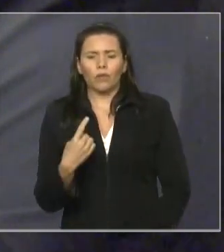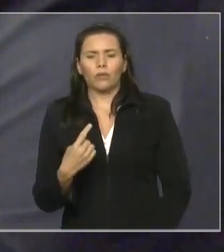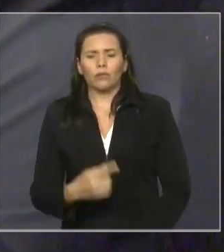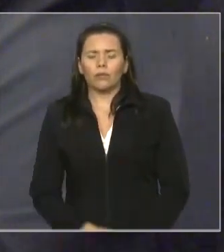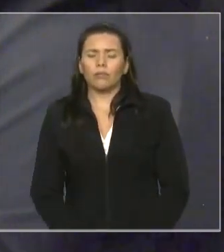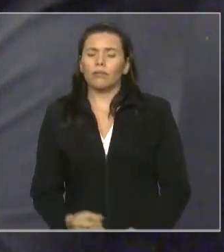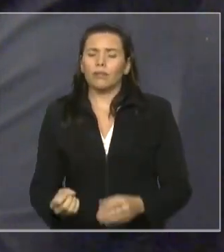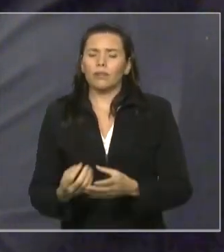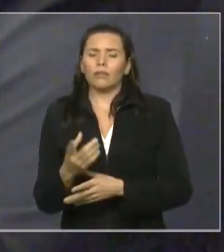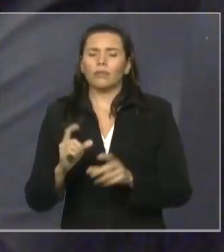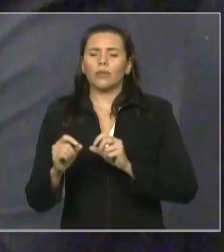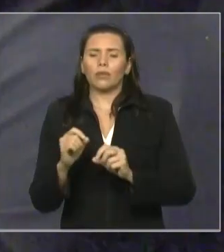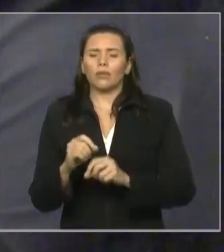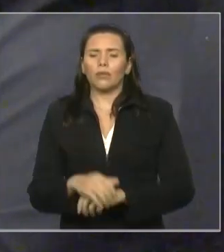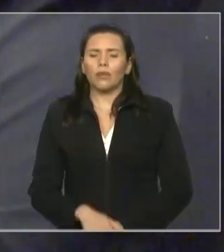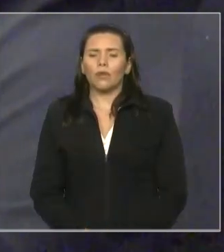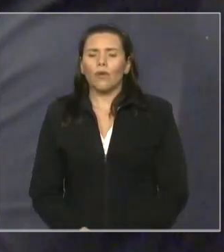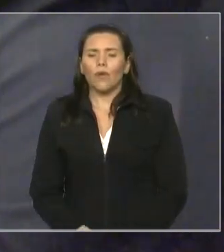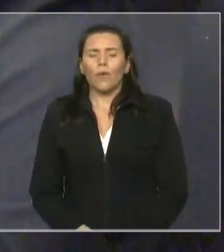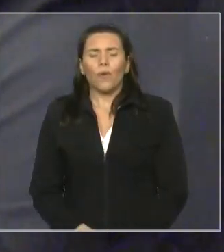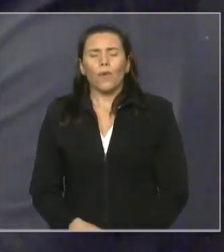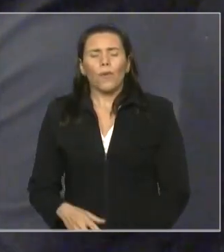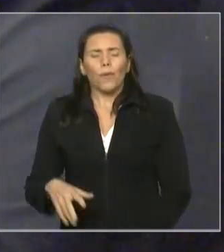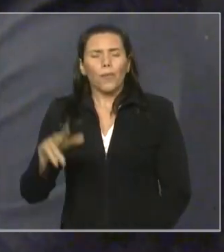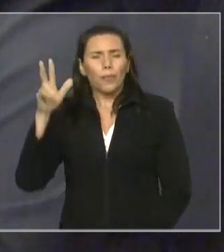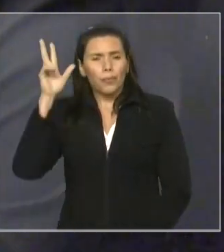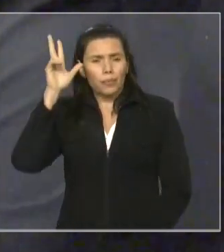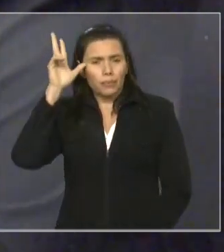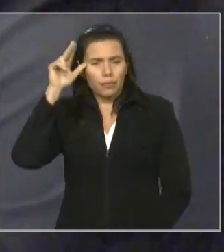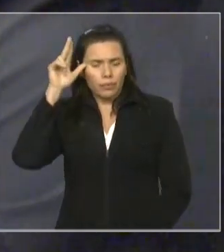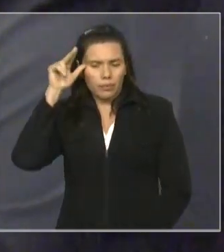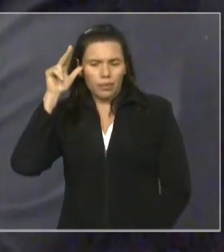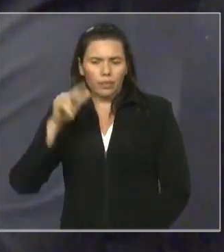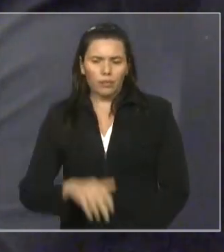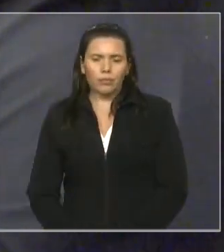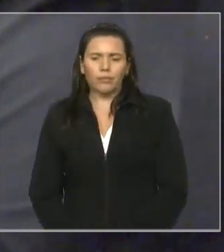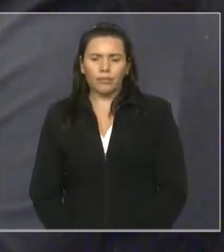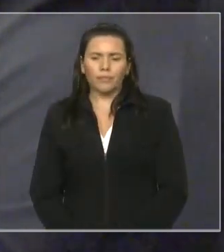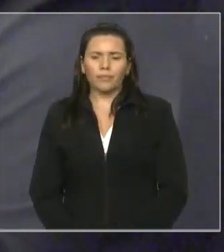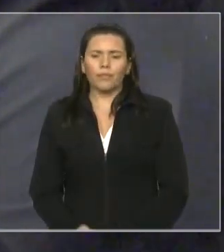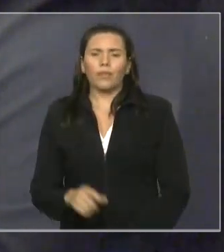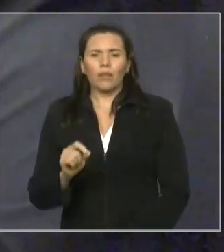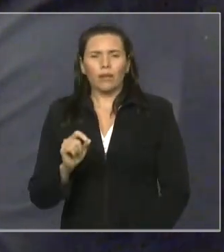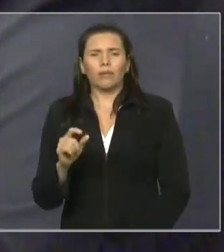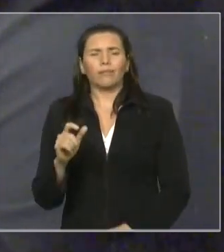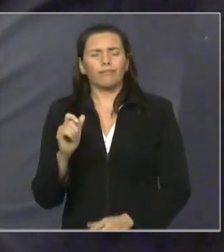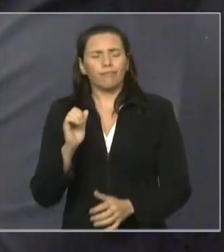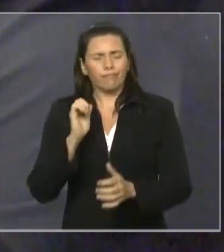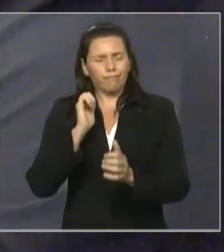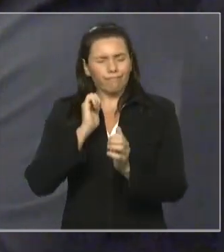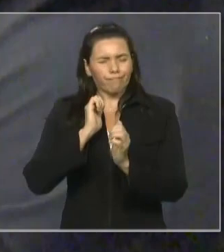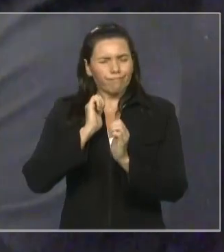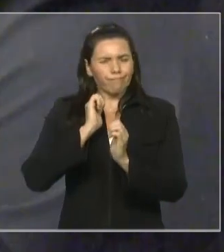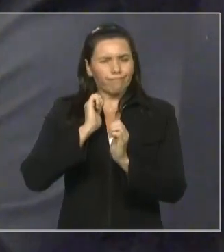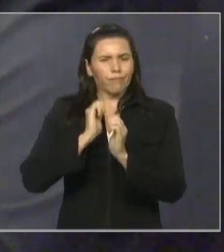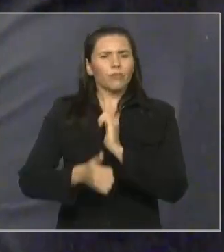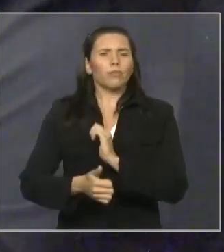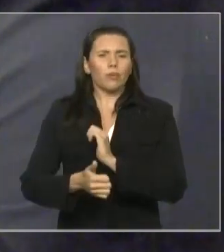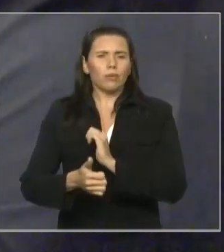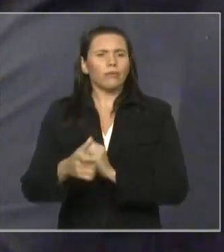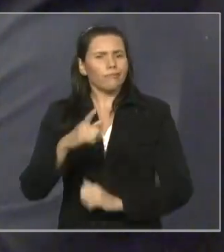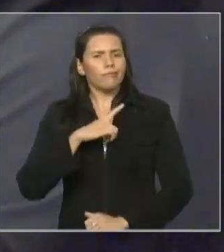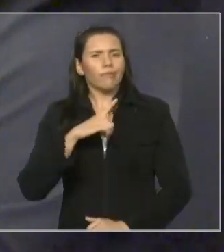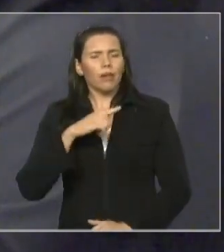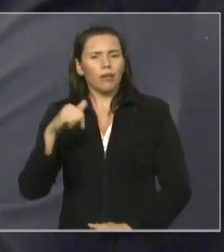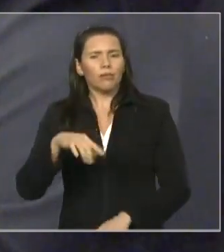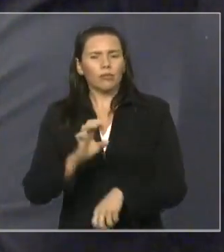que pratica o esporte da vaquejada no estado do Maranhão, todos os problemas voltados aos equinos, principalmente no caso cirúrgicos,